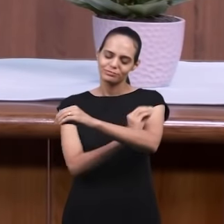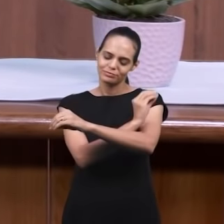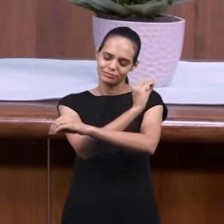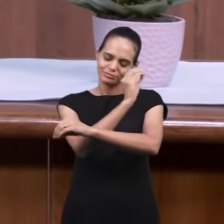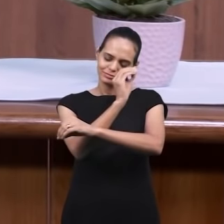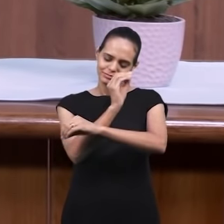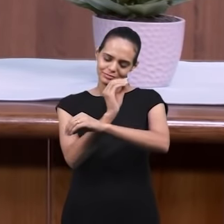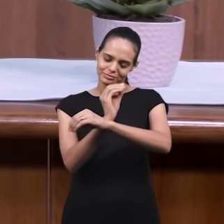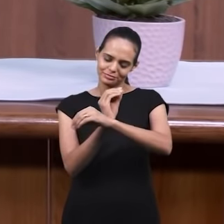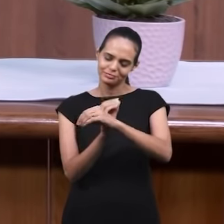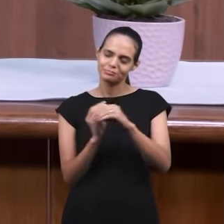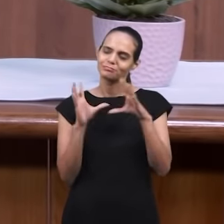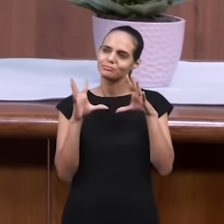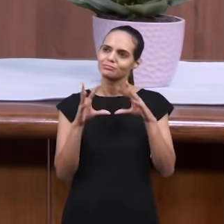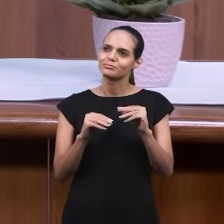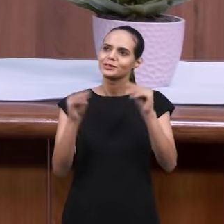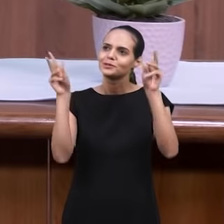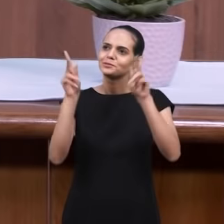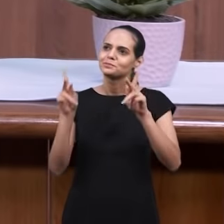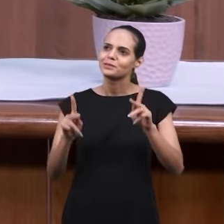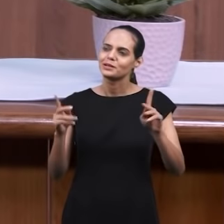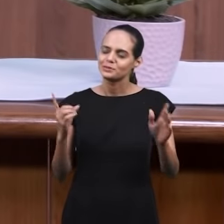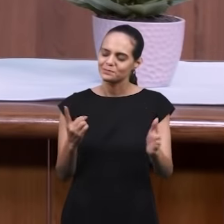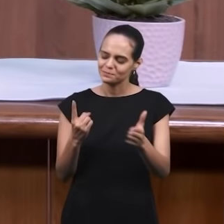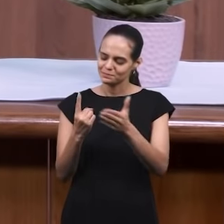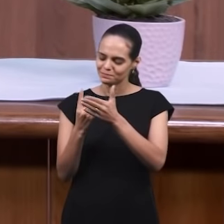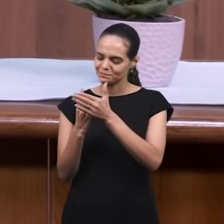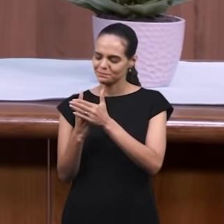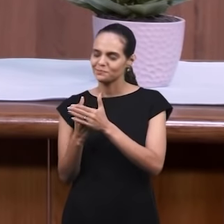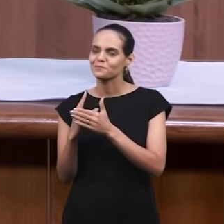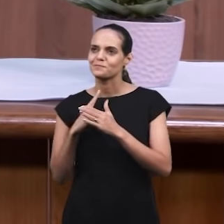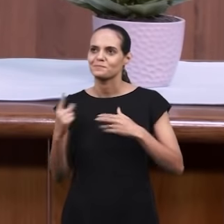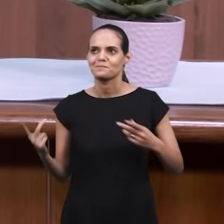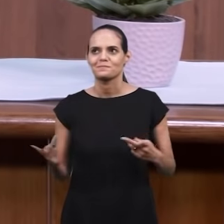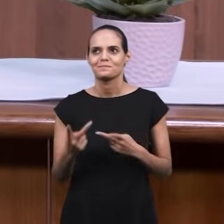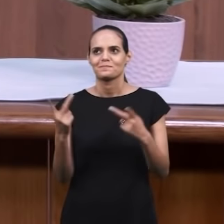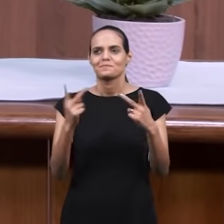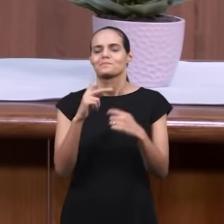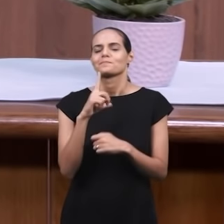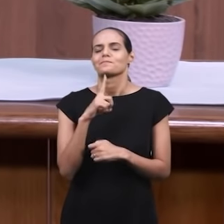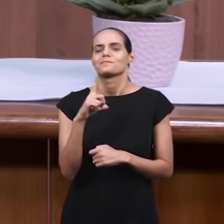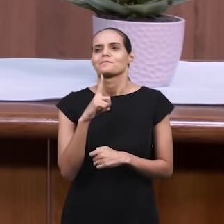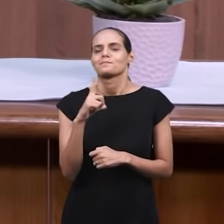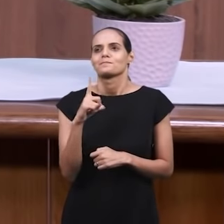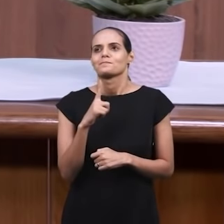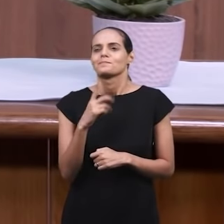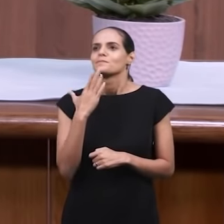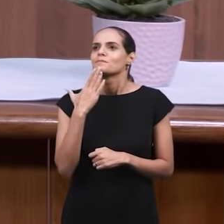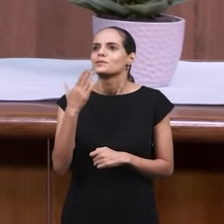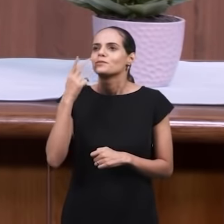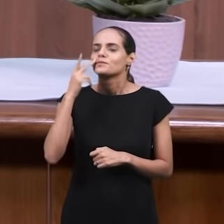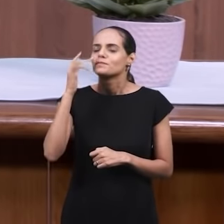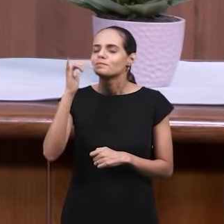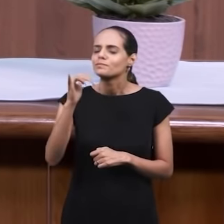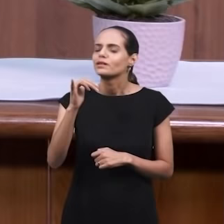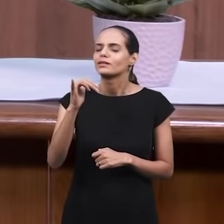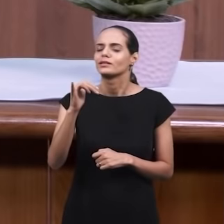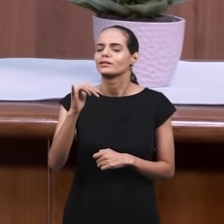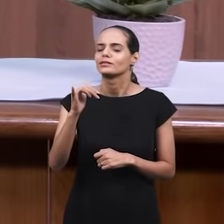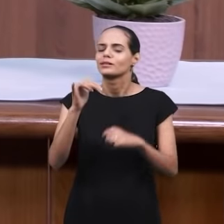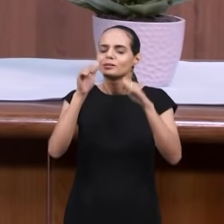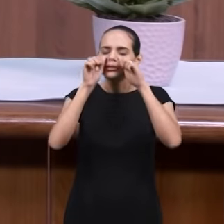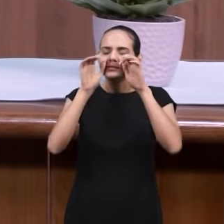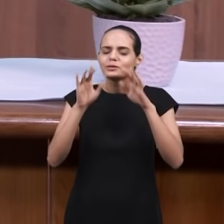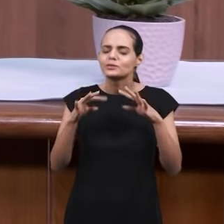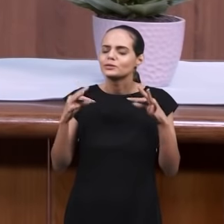noite em paz, guardados por Ti, Senhor, e sendo vitoriosos na Tua presença. Assim pedimos, abençoa a todos, e